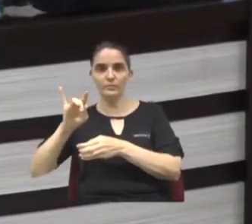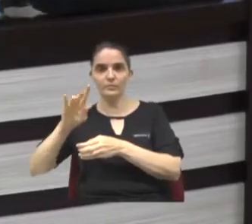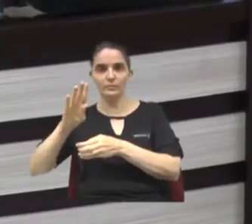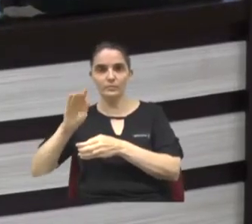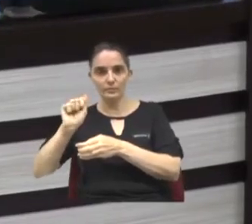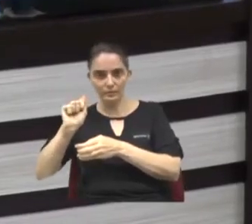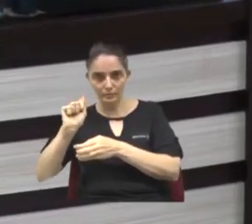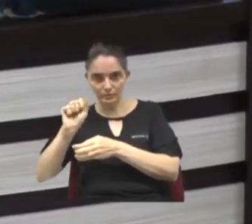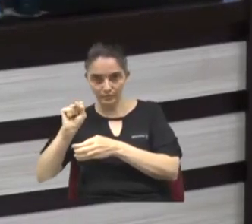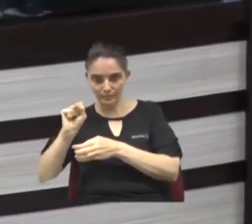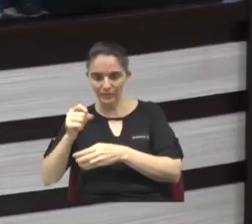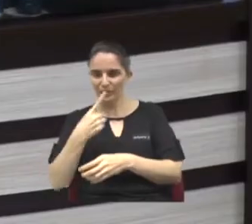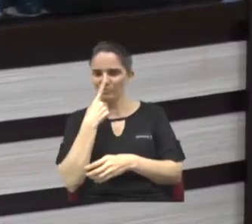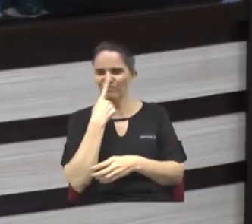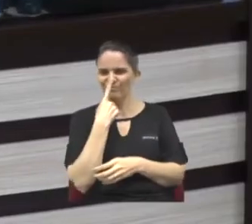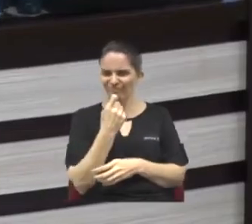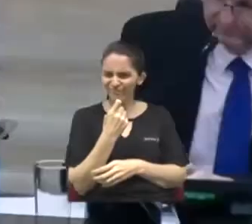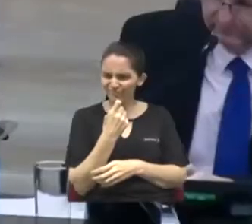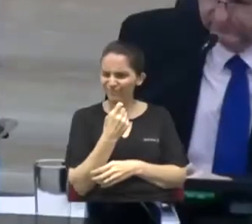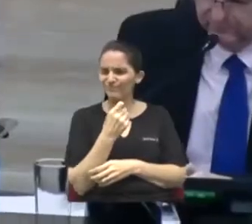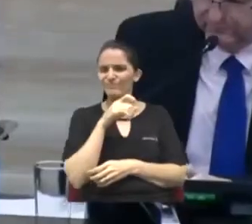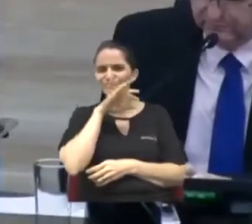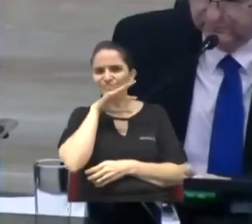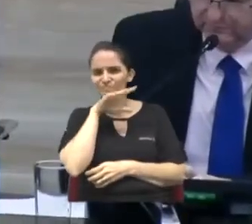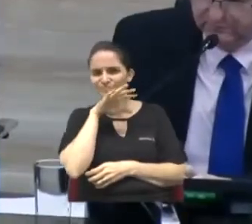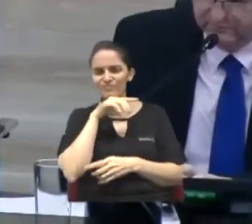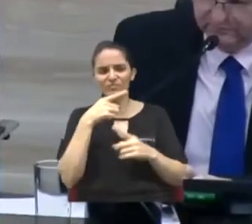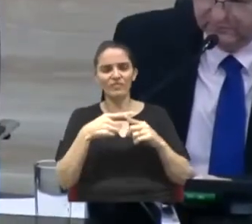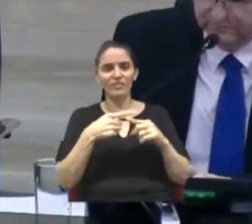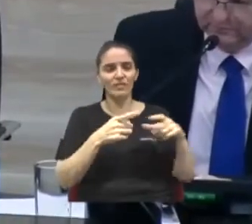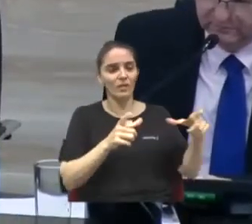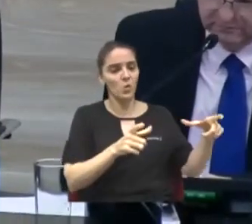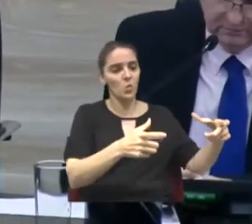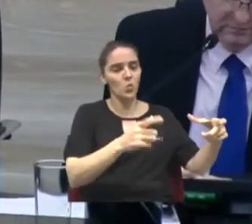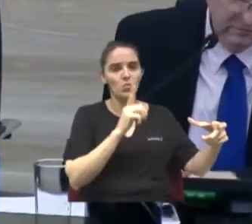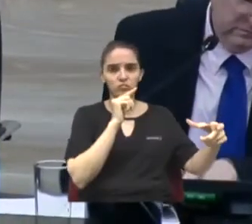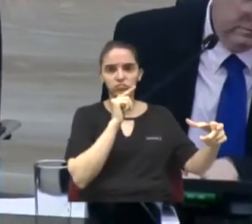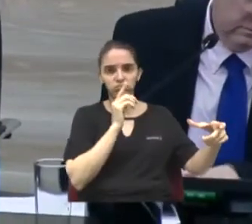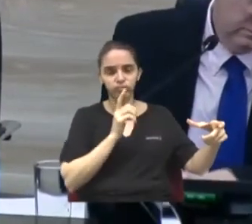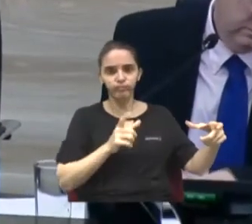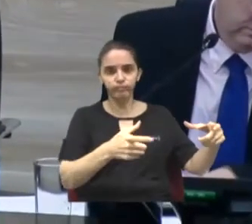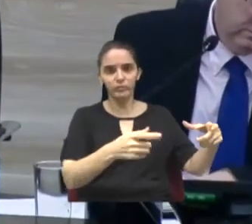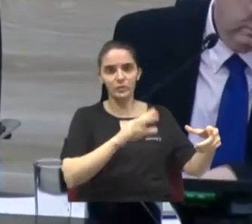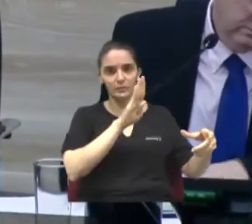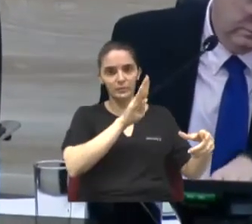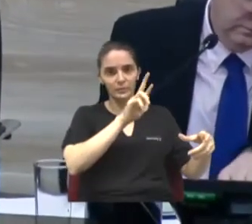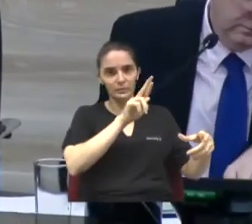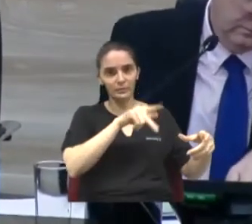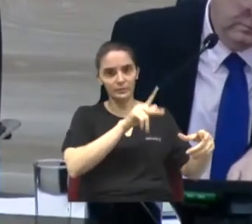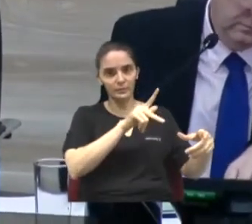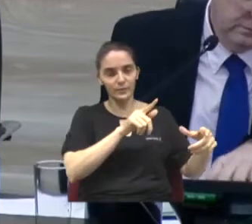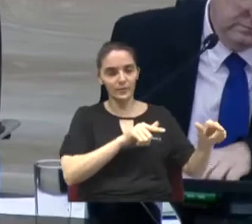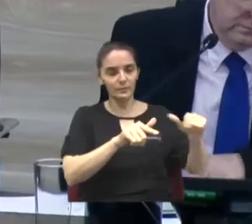próximo ali também, o mau cheiro que é exalado naquela lagoa, inclusive a BRK está fazendo um trabalho